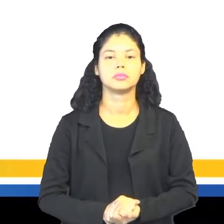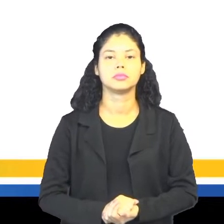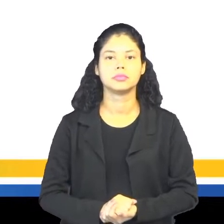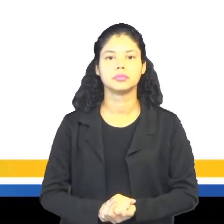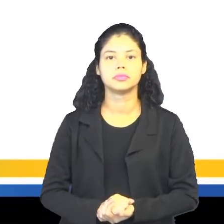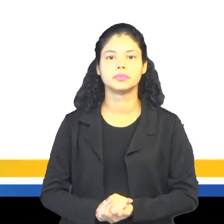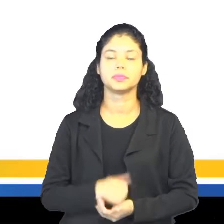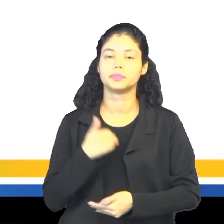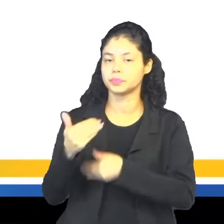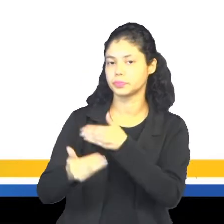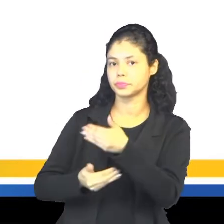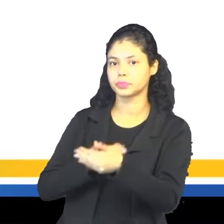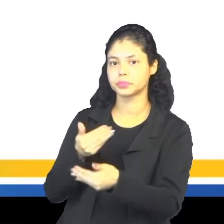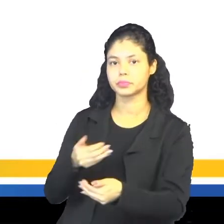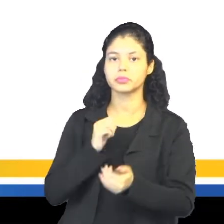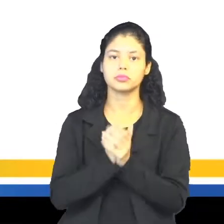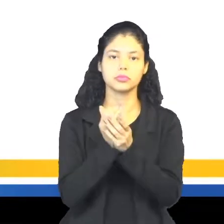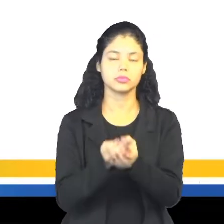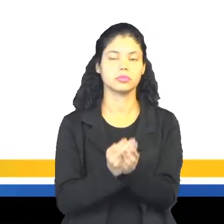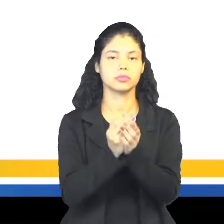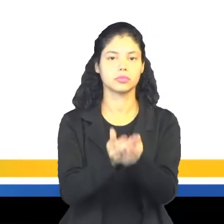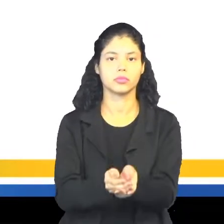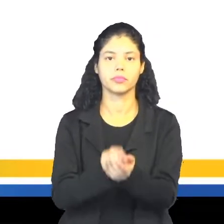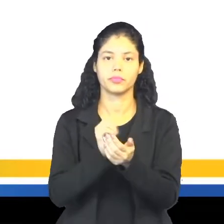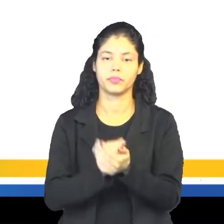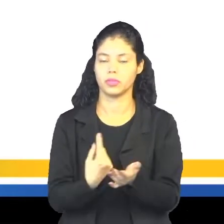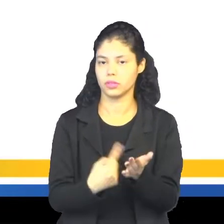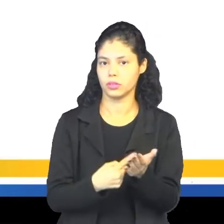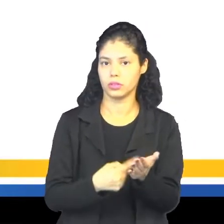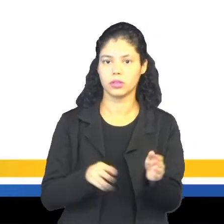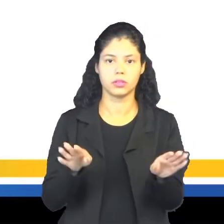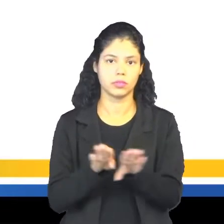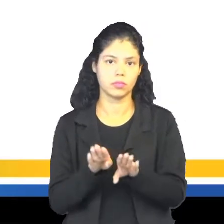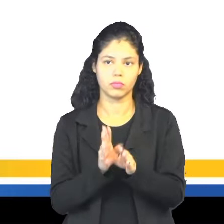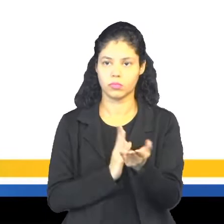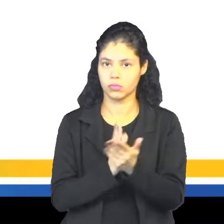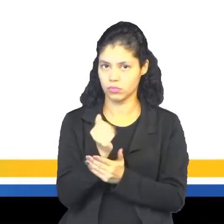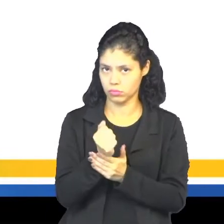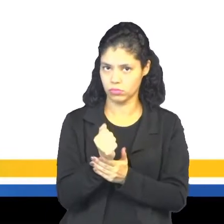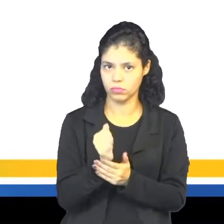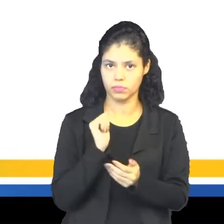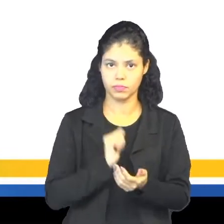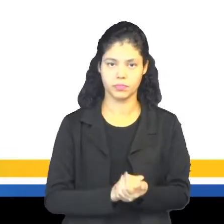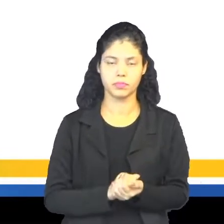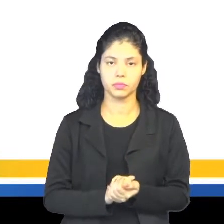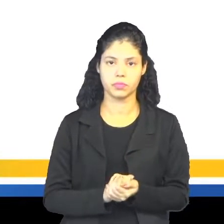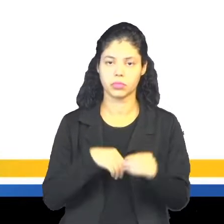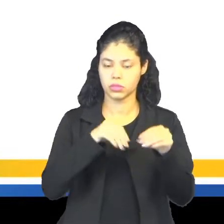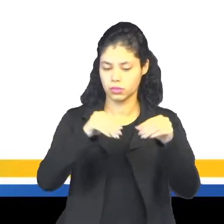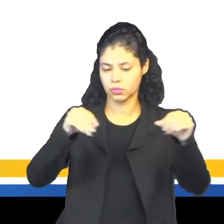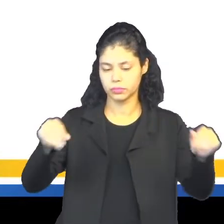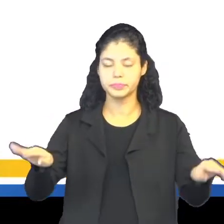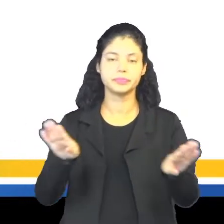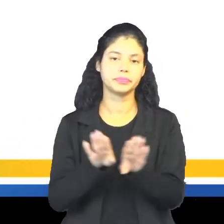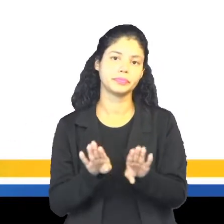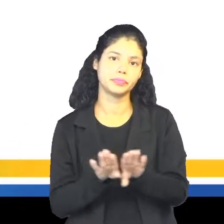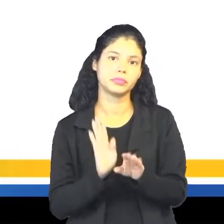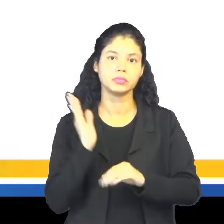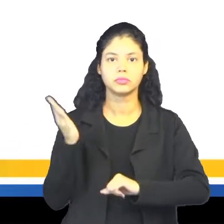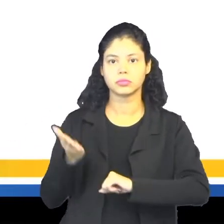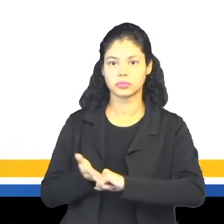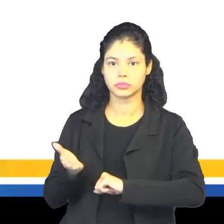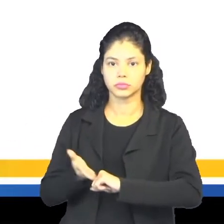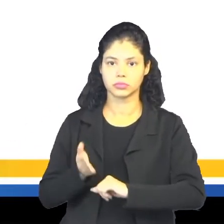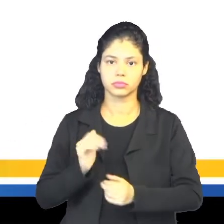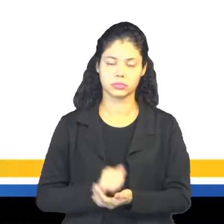O desenvolvimento da navegação marítima marca aí a busca pela expansão territorial nesses estados nacionais modernos.